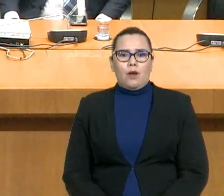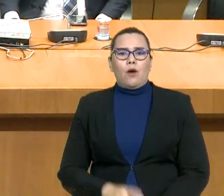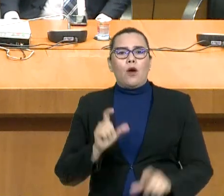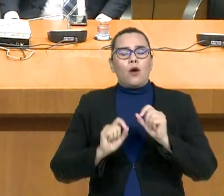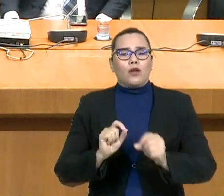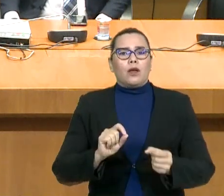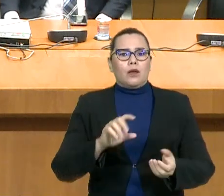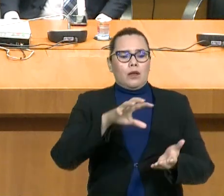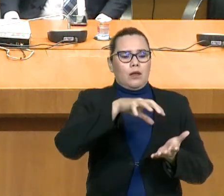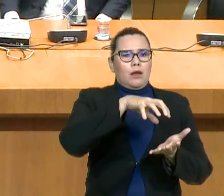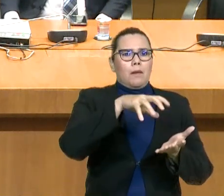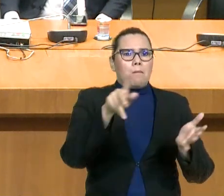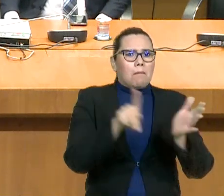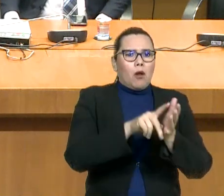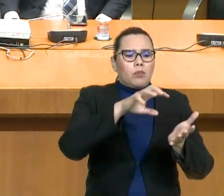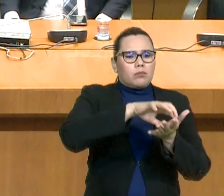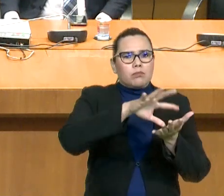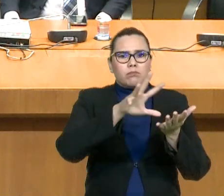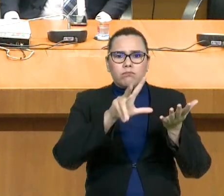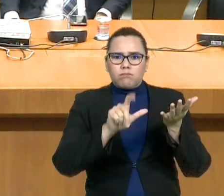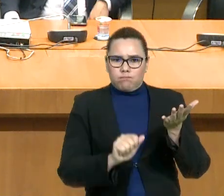quilombola. Projeto de lei número